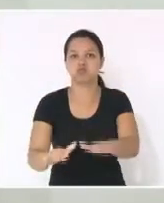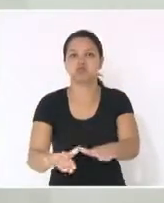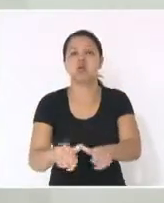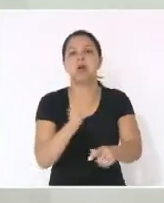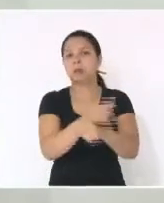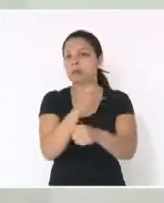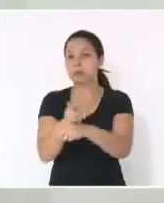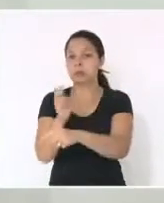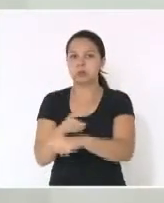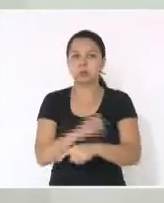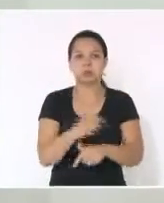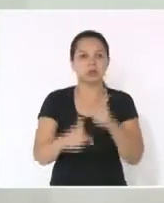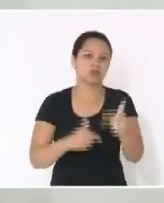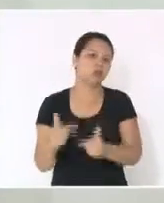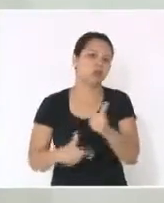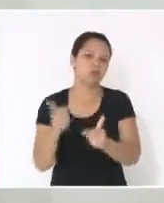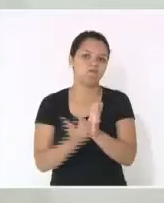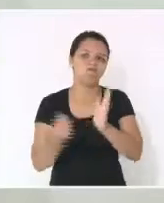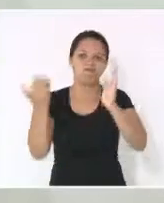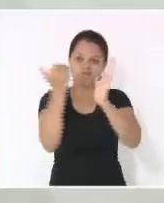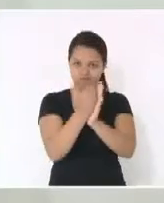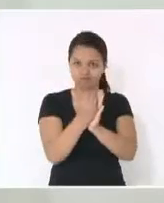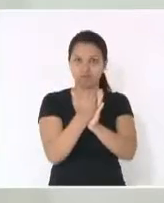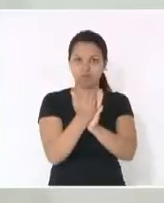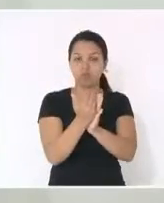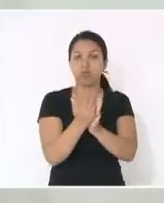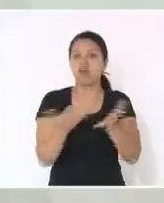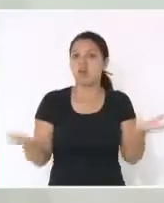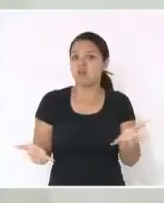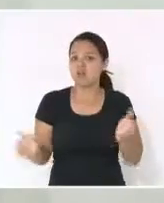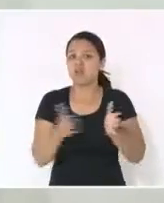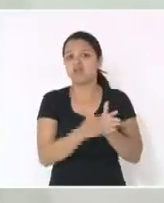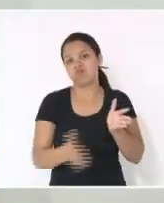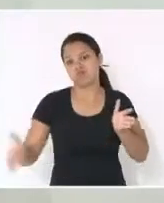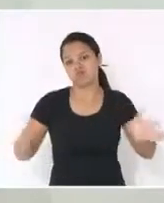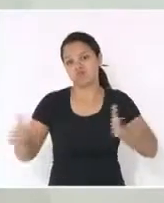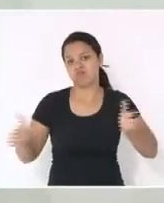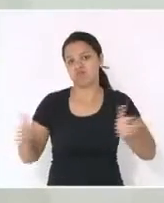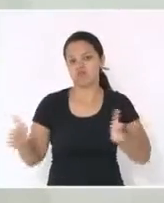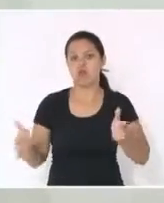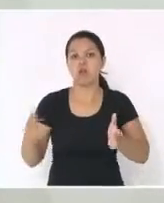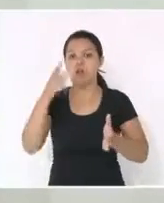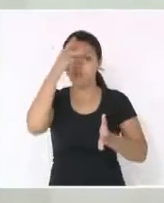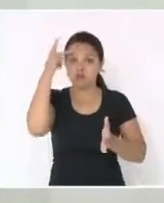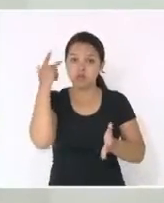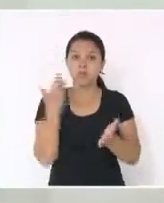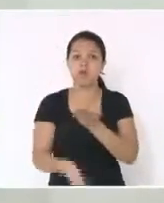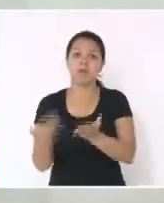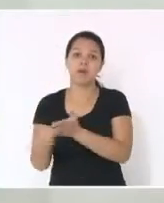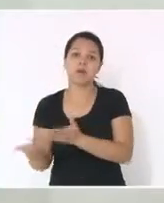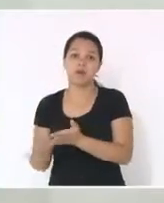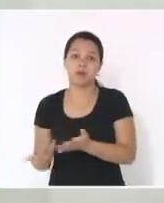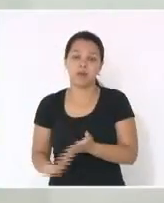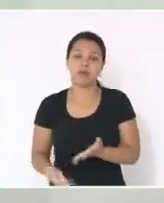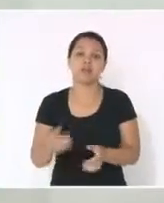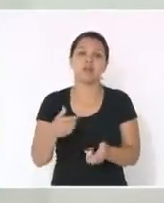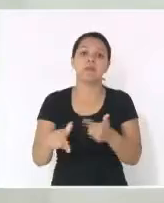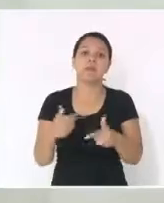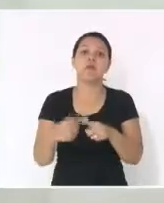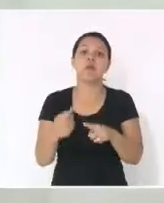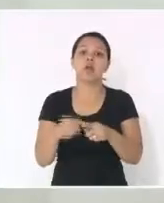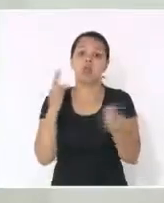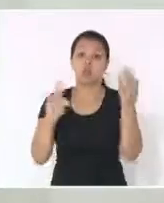vivemos num momento em que as pessoas já estão perdendo emprego a questão tecnológica já estão perdendo emprego